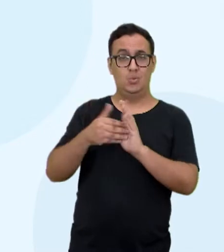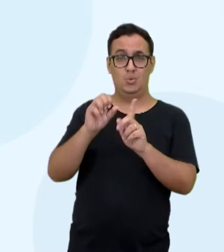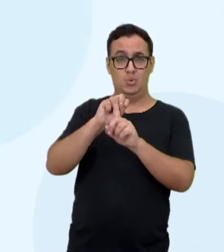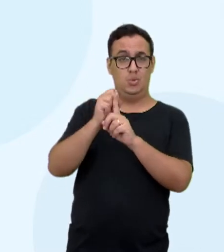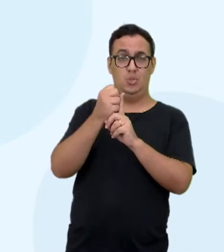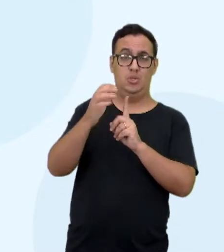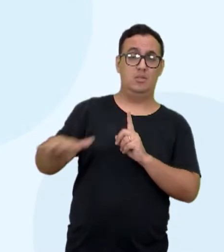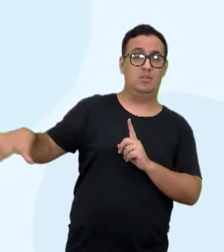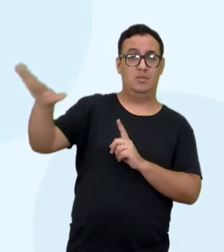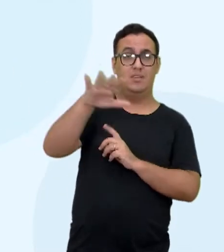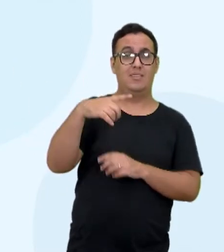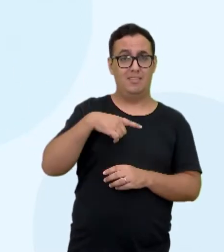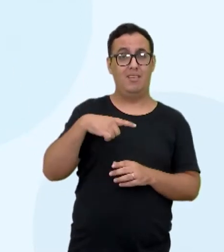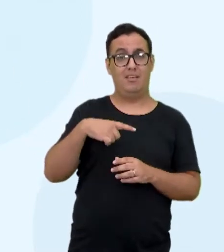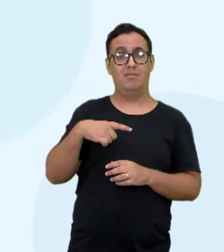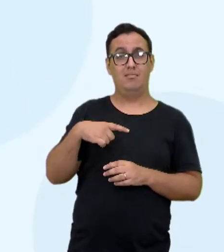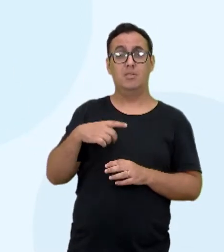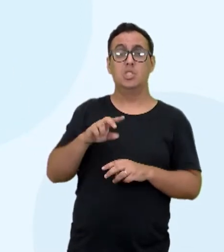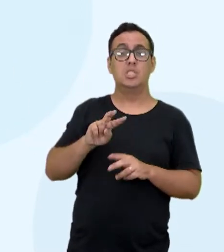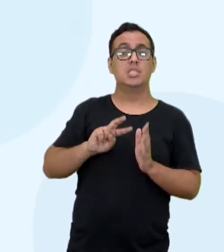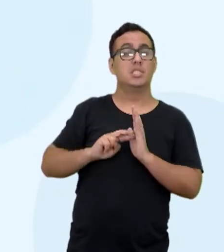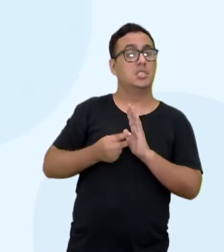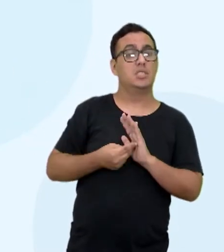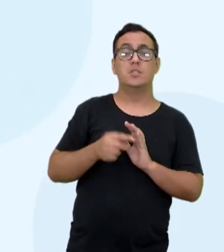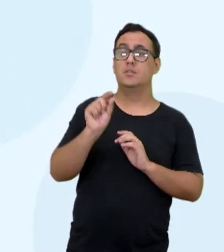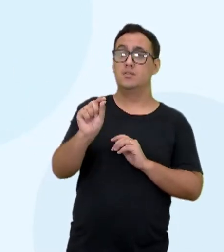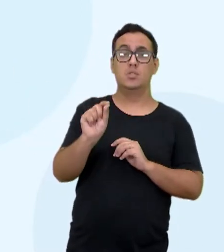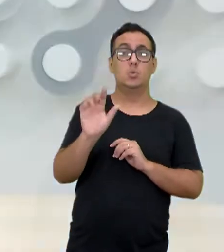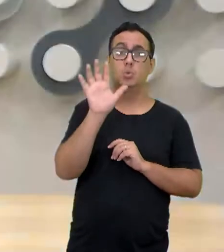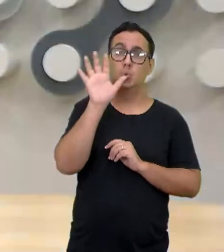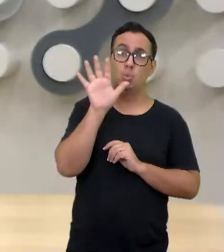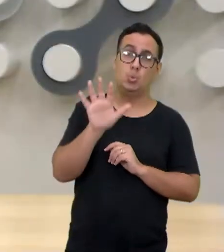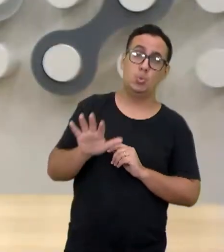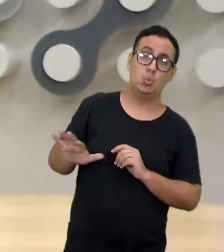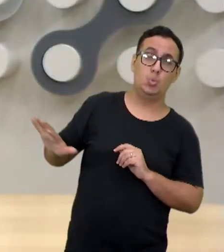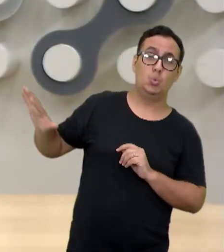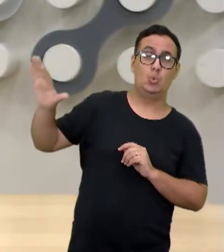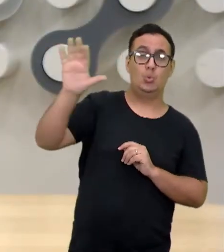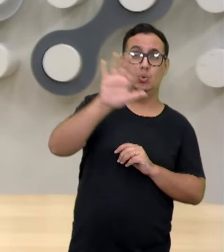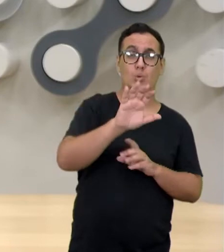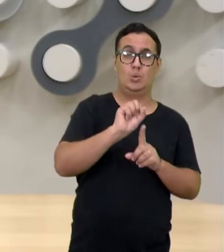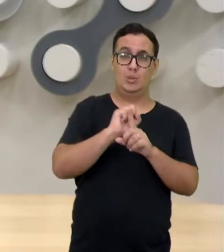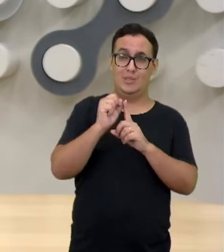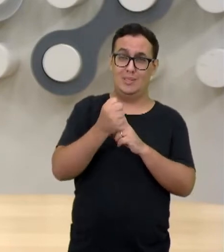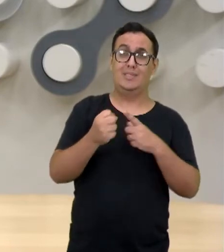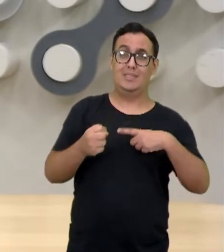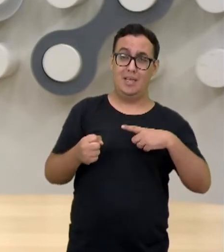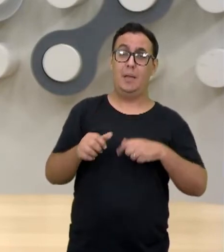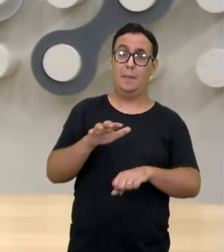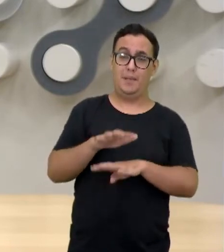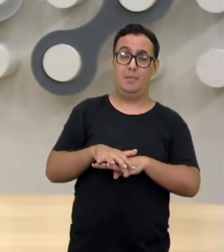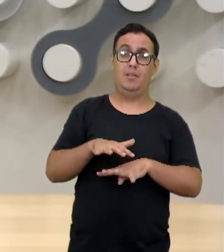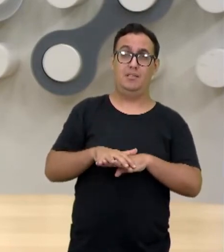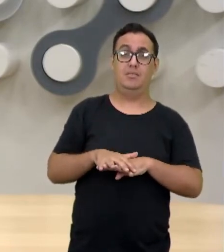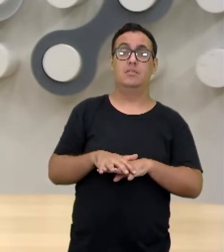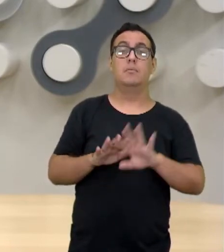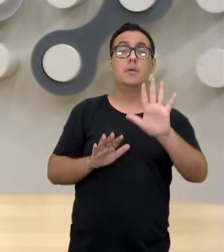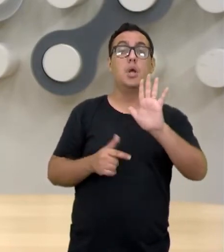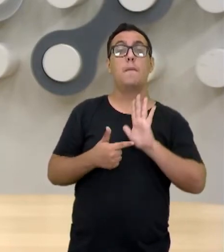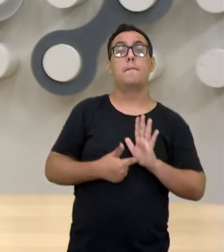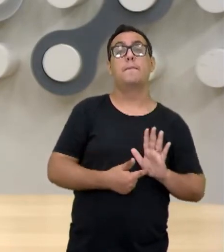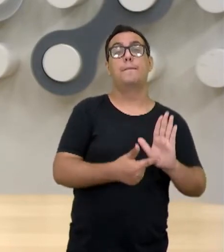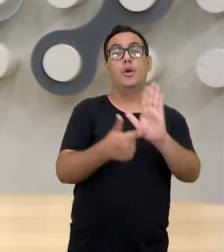isso. O que significa, diz o professor D'Ambrosio, que em todas as sociedades há matemática, só que ela é apresentada de